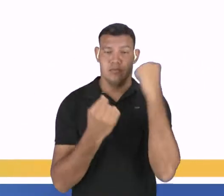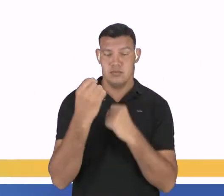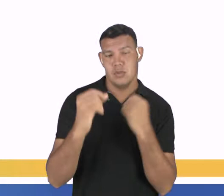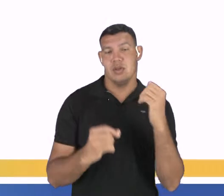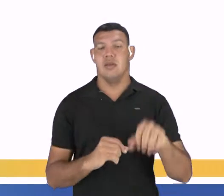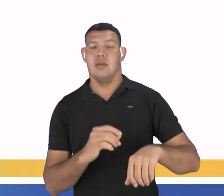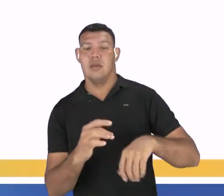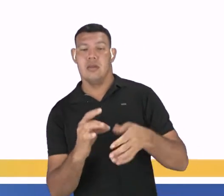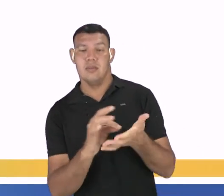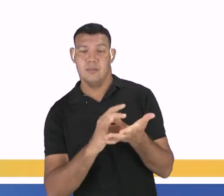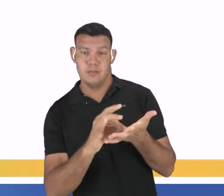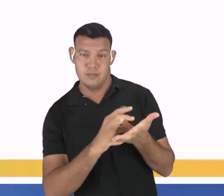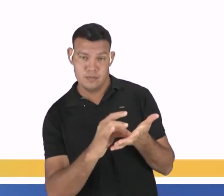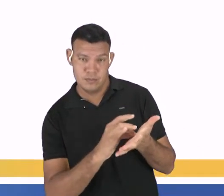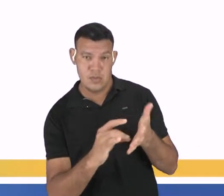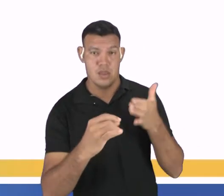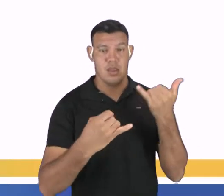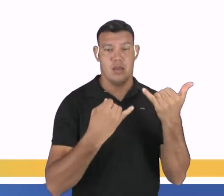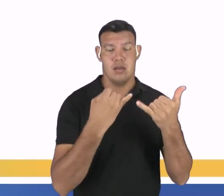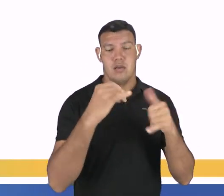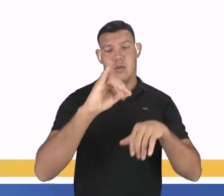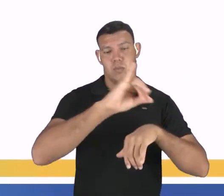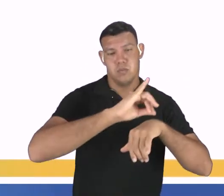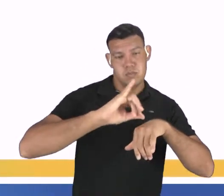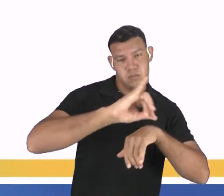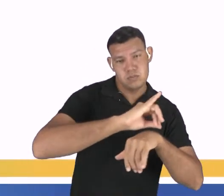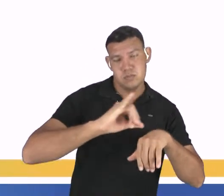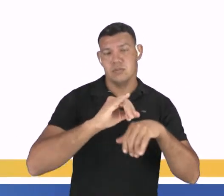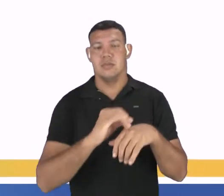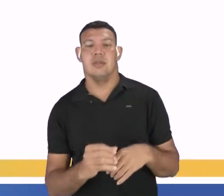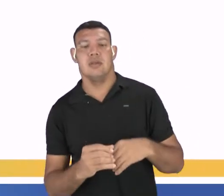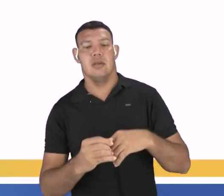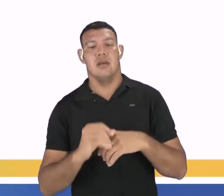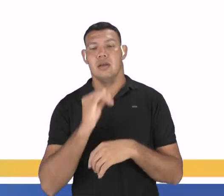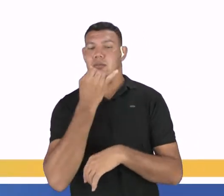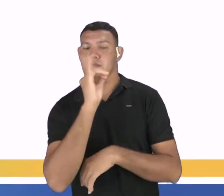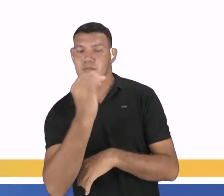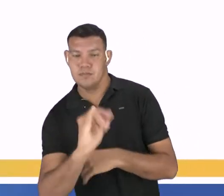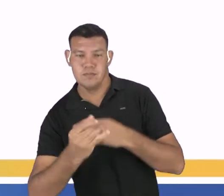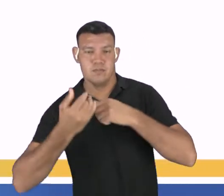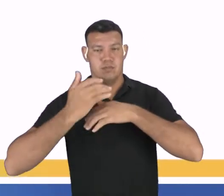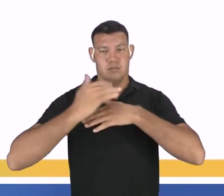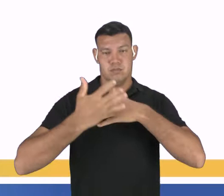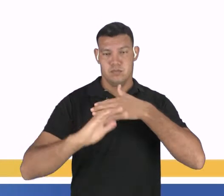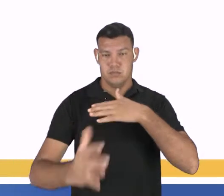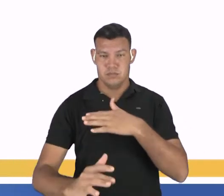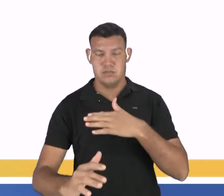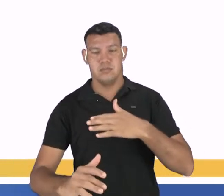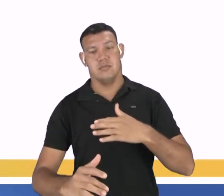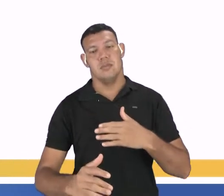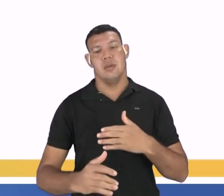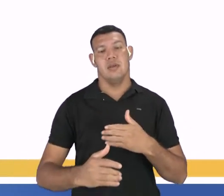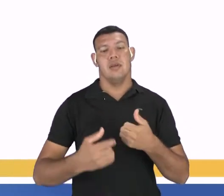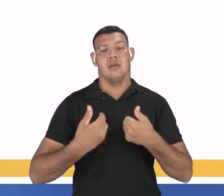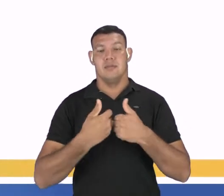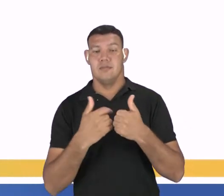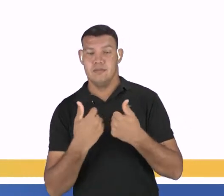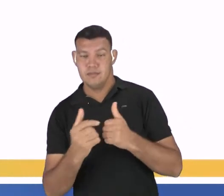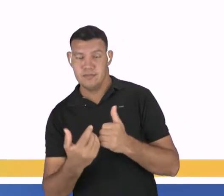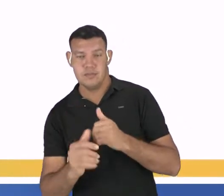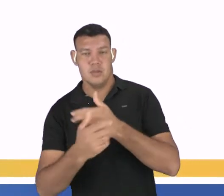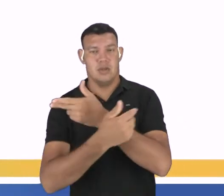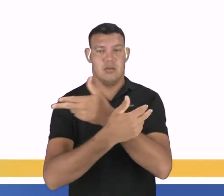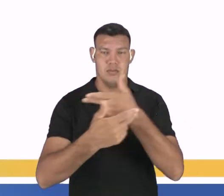petróleo e movimento da água para geração de eletricidade, desenvolvimento acelerado dos transportes e das comunicações